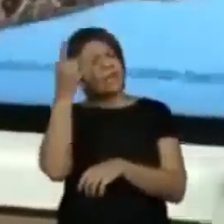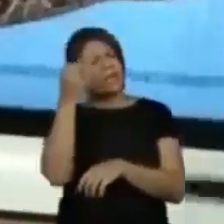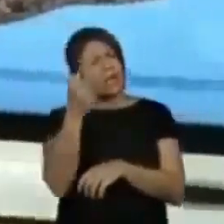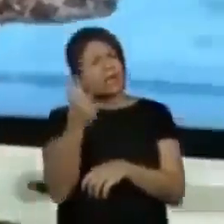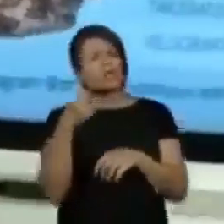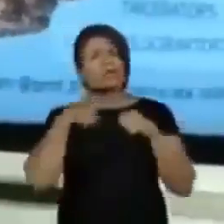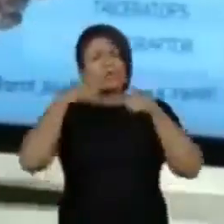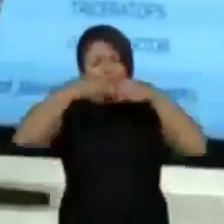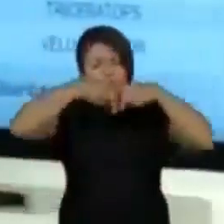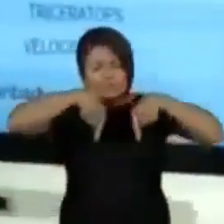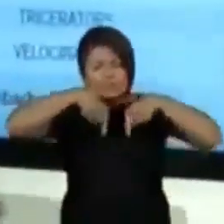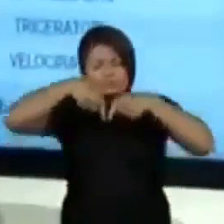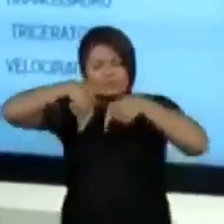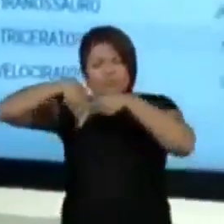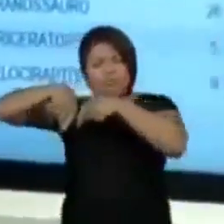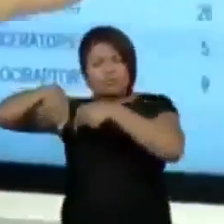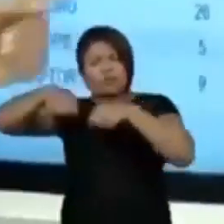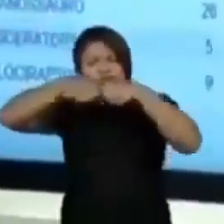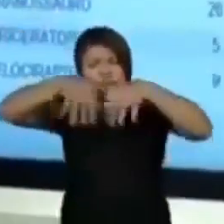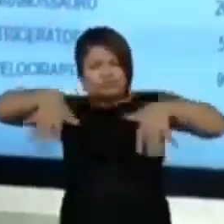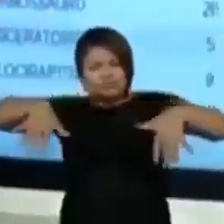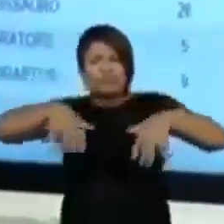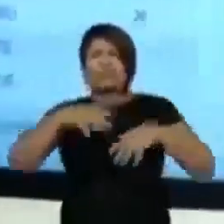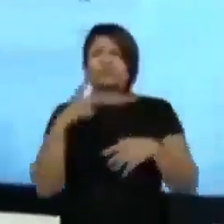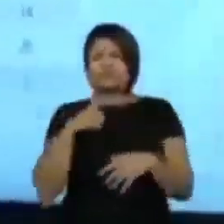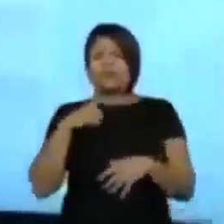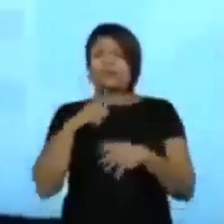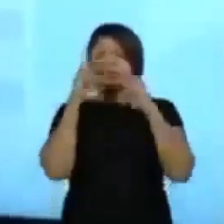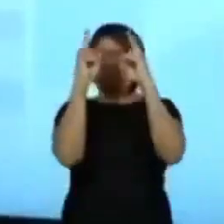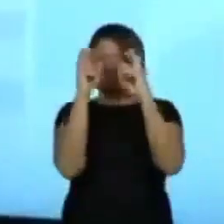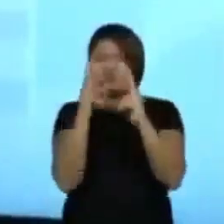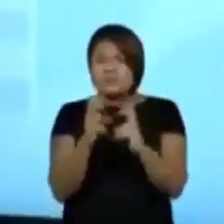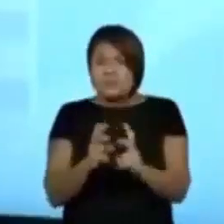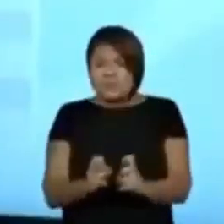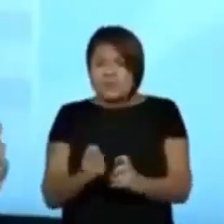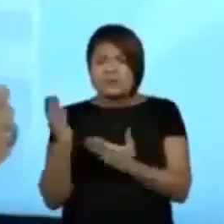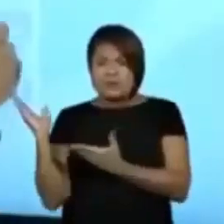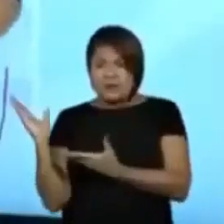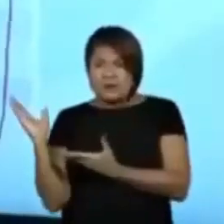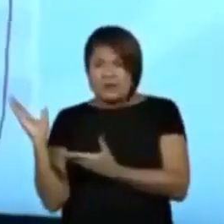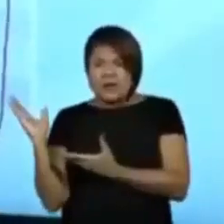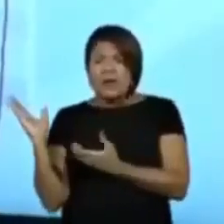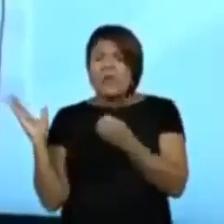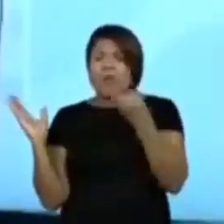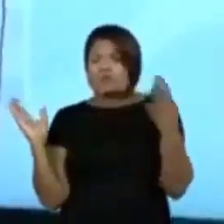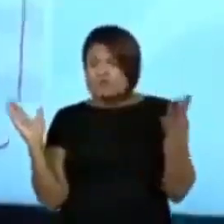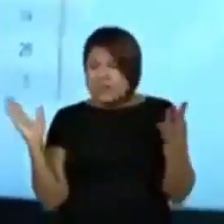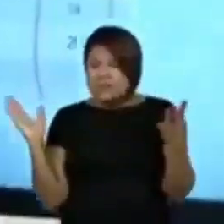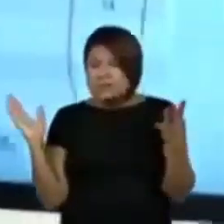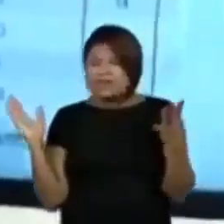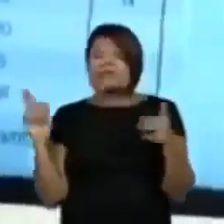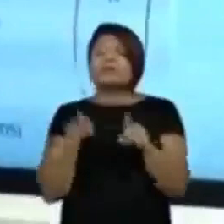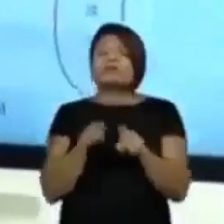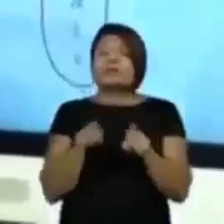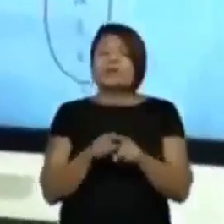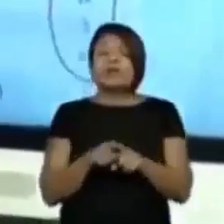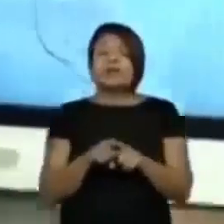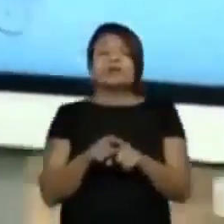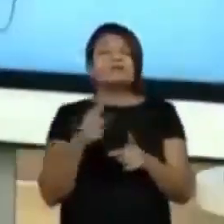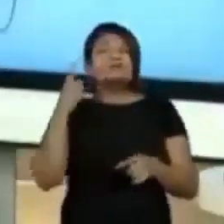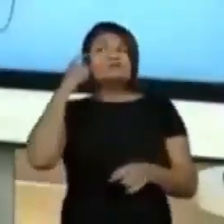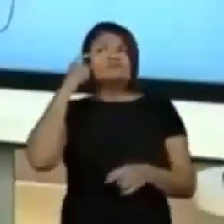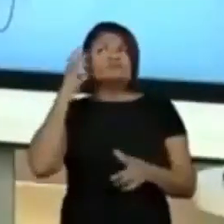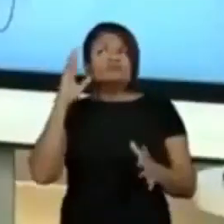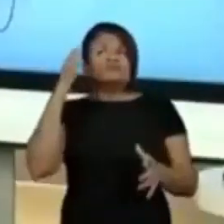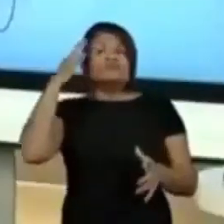de fato, observar aqui as nossas quantidades e lembrar coisas que você